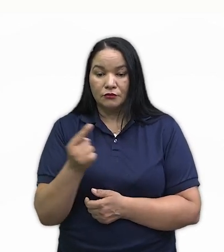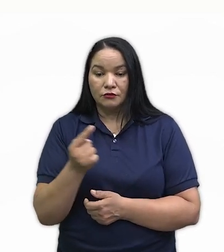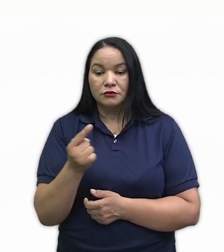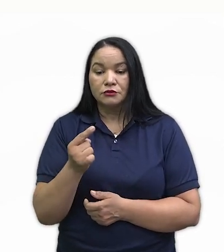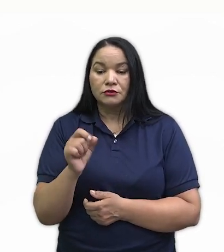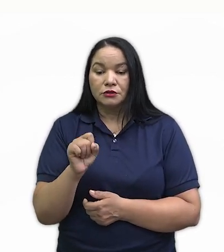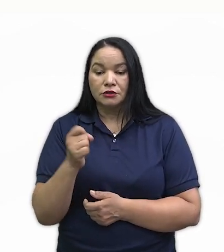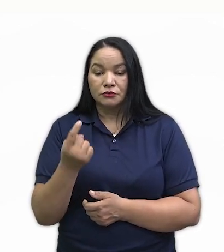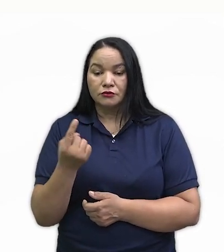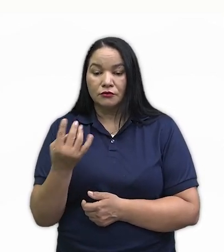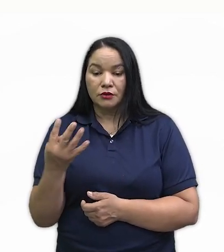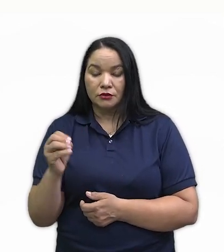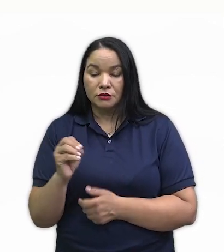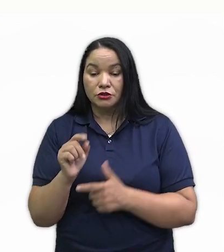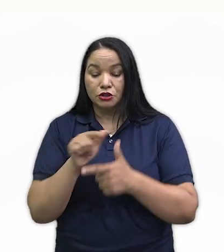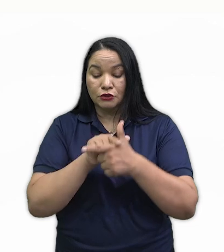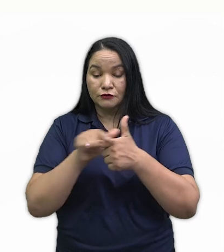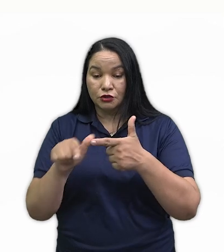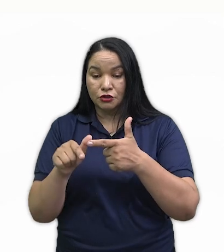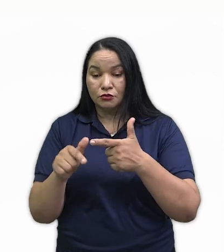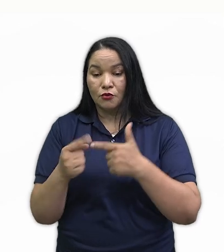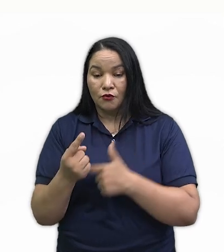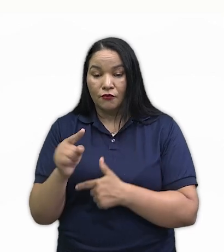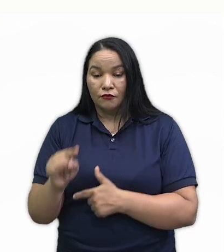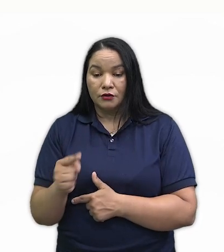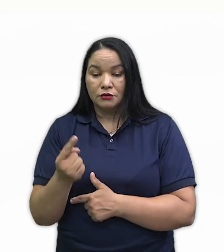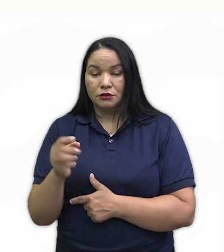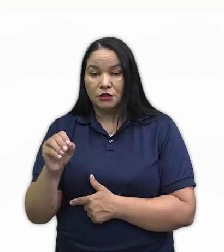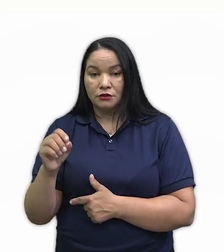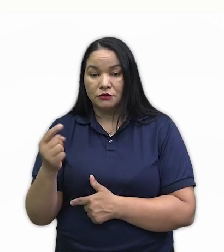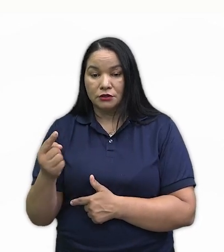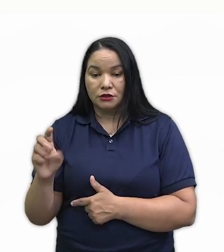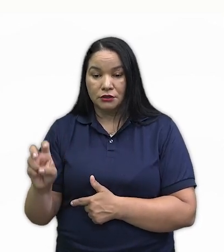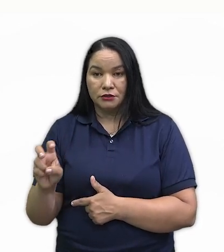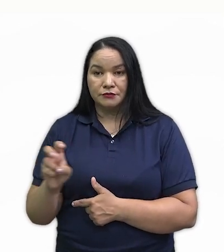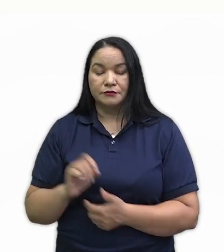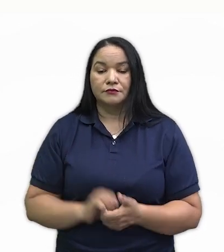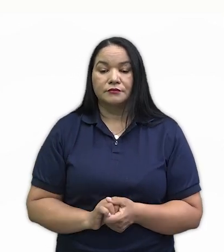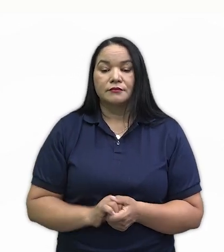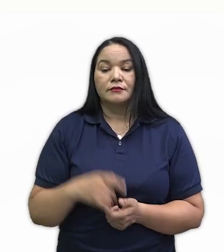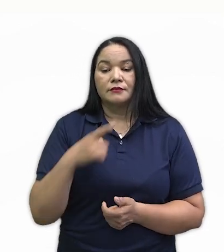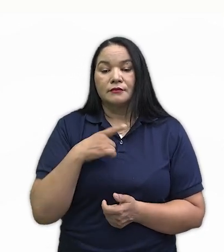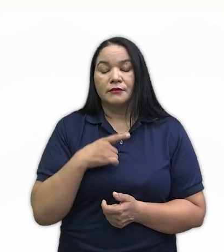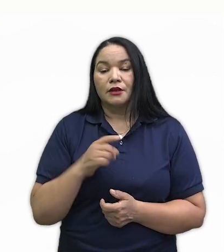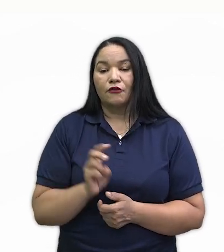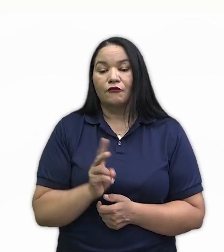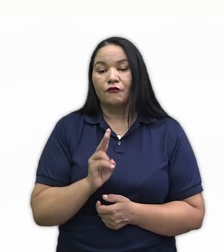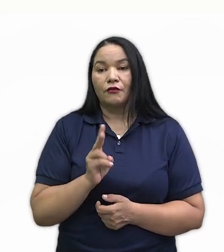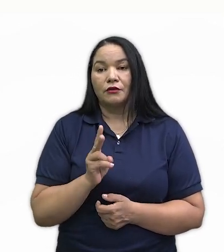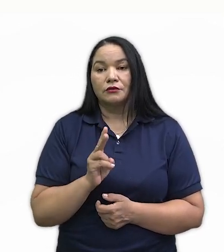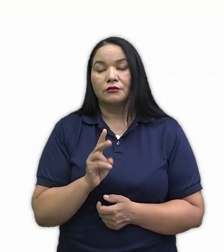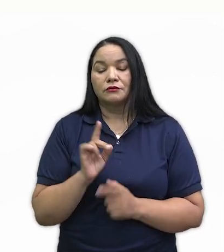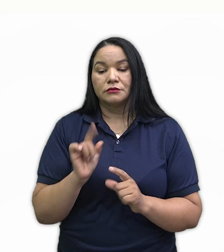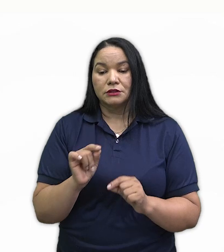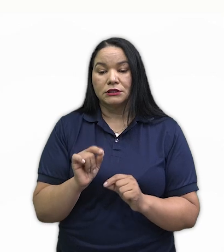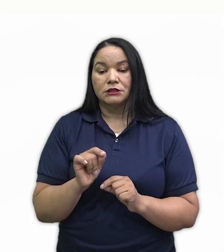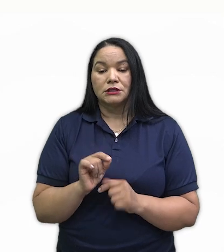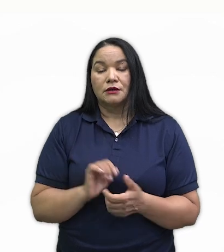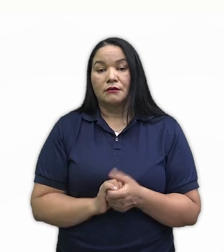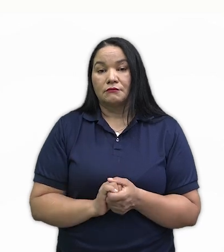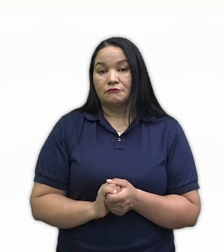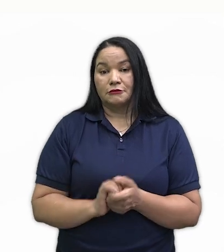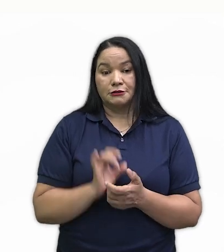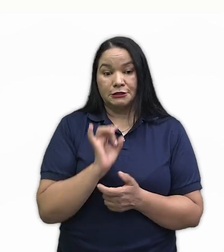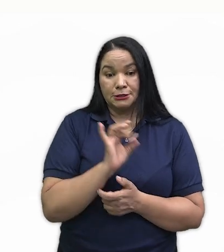1,118140 dividido por 1,015. E aí nós temos esses valores para cada um